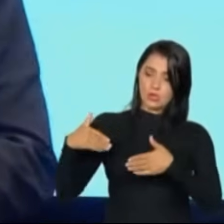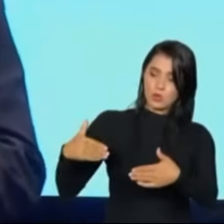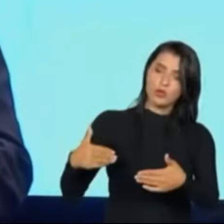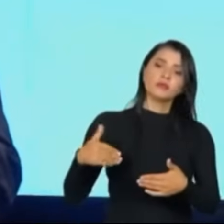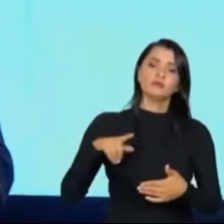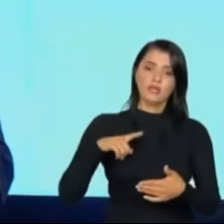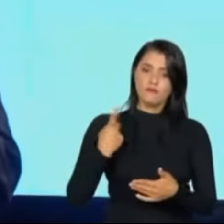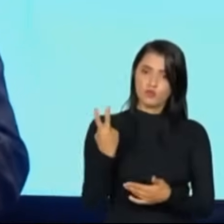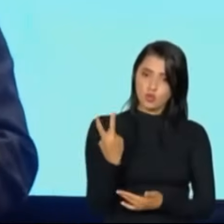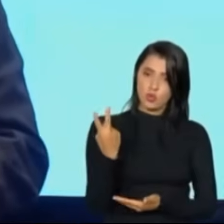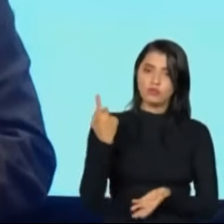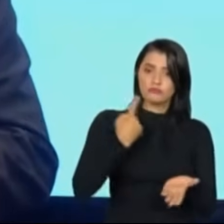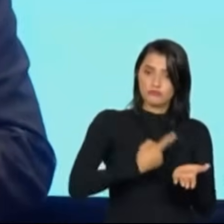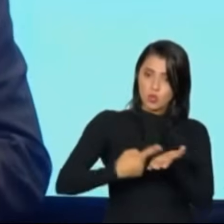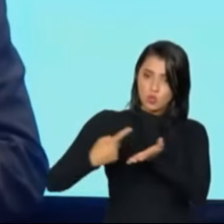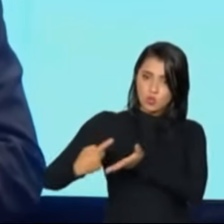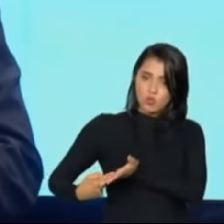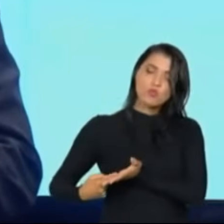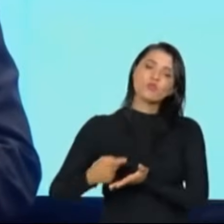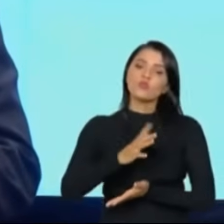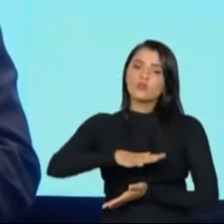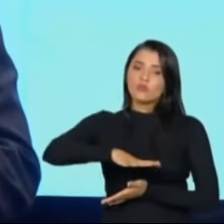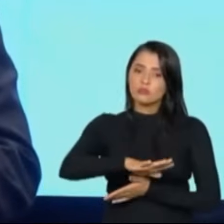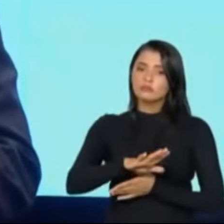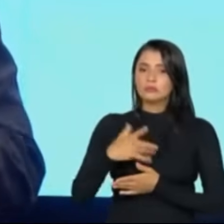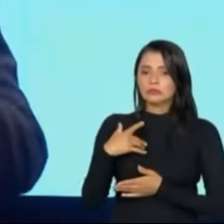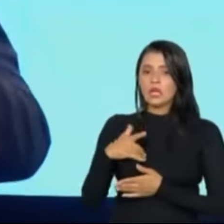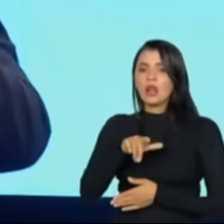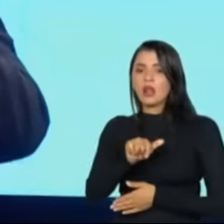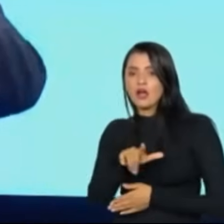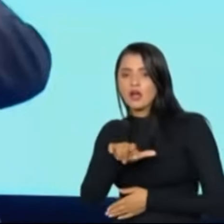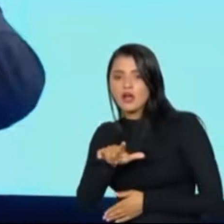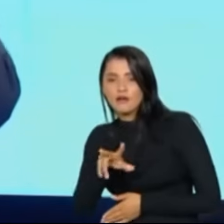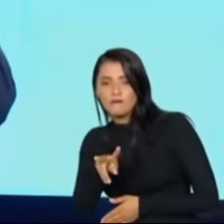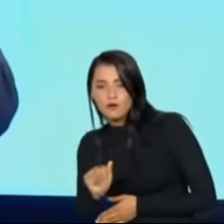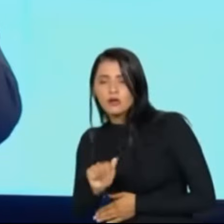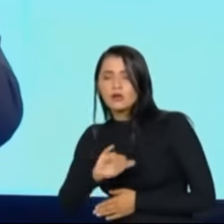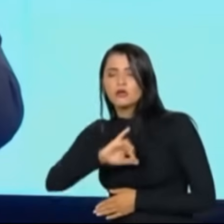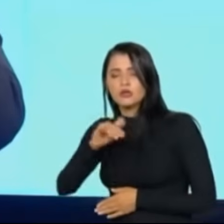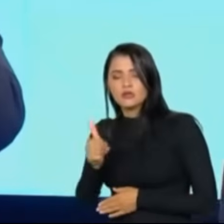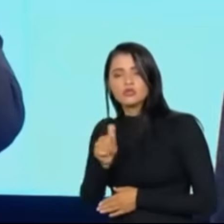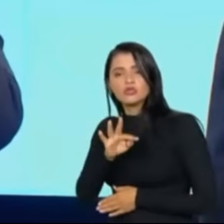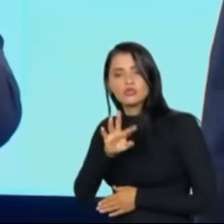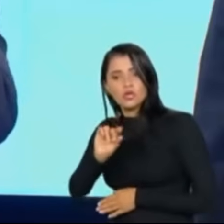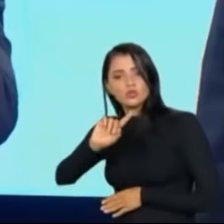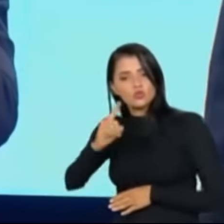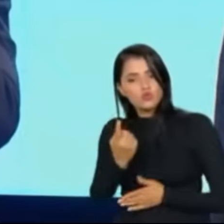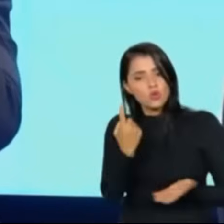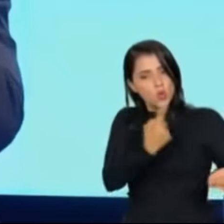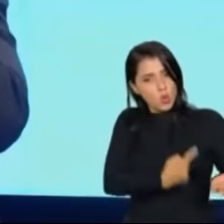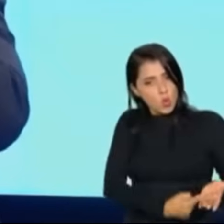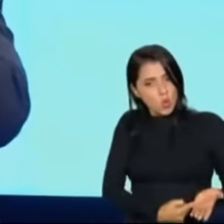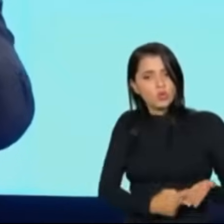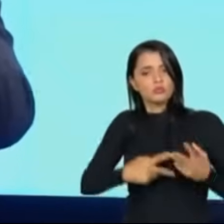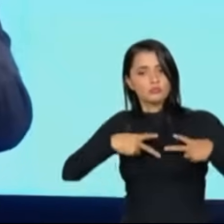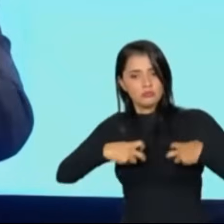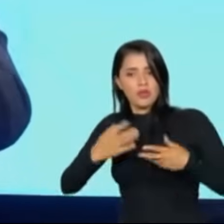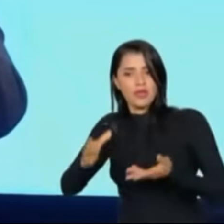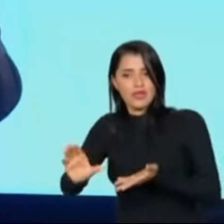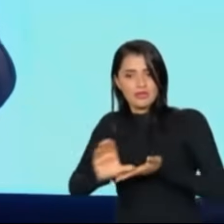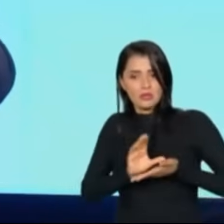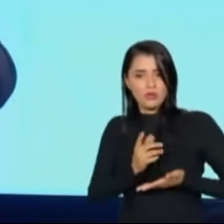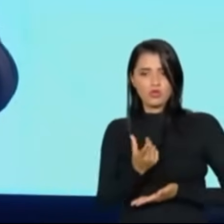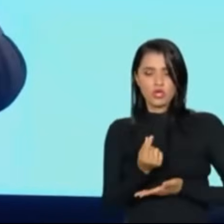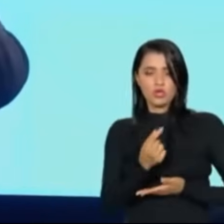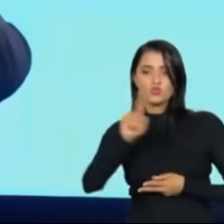Houve dois acordos no âmbito da Operação Lava Jato. Por um acordo, a Petrobras recebeu dinheiro. Pelo